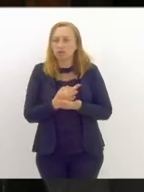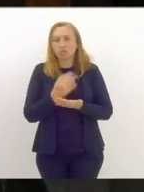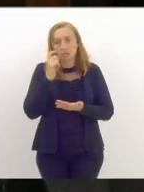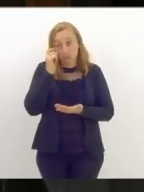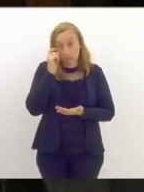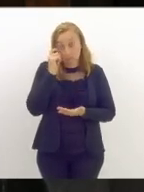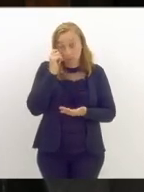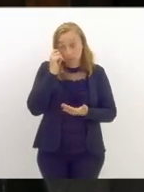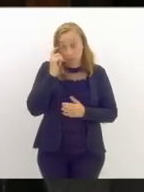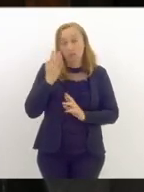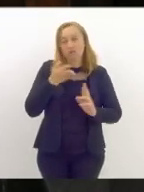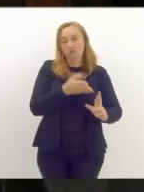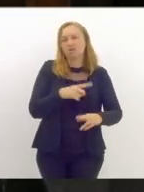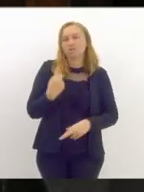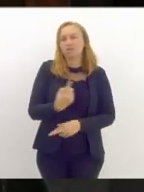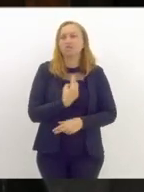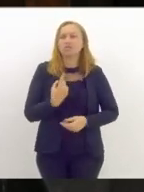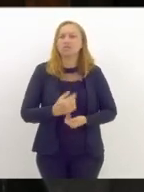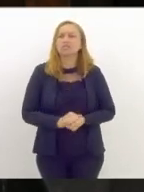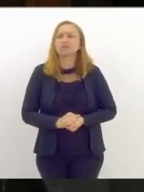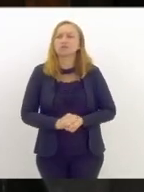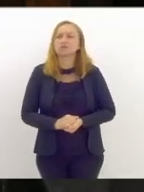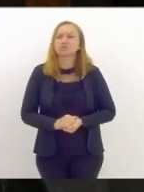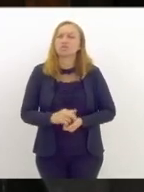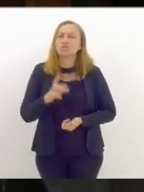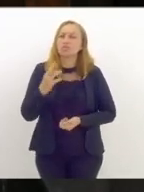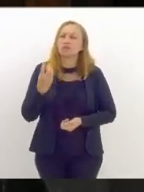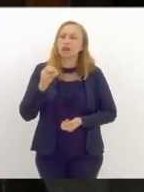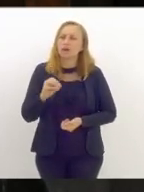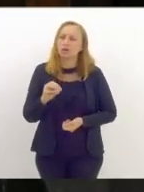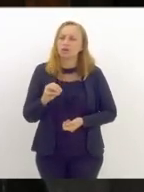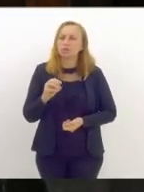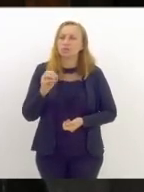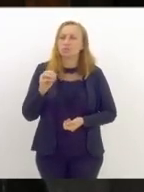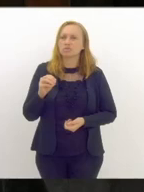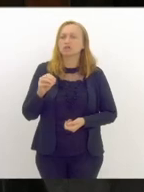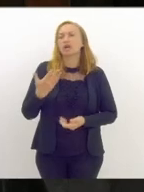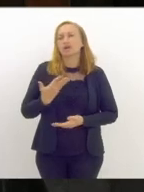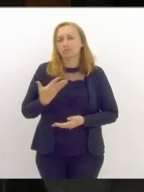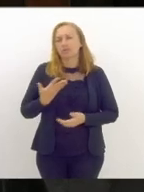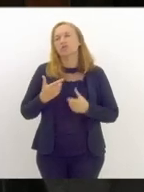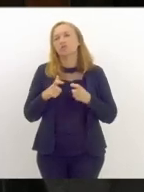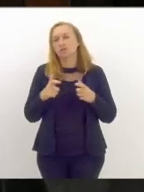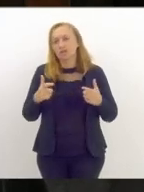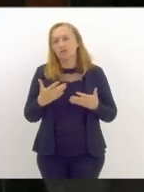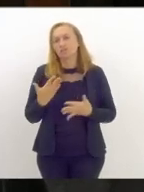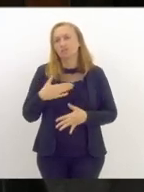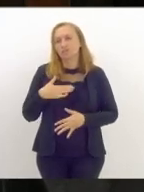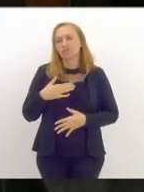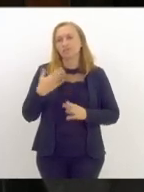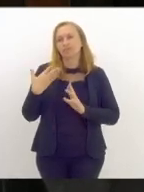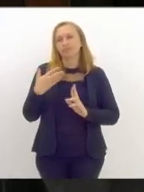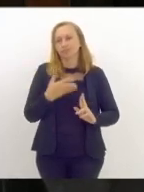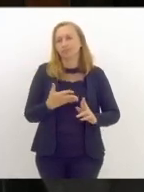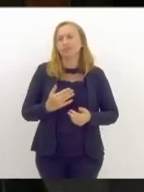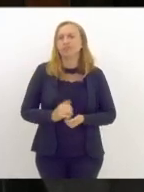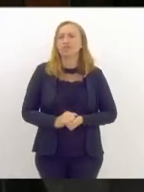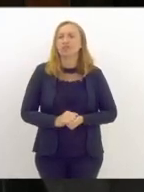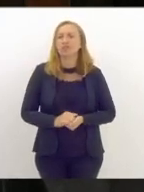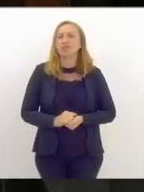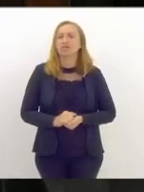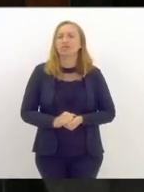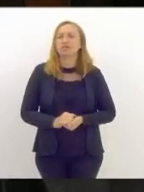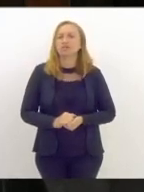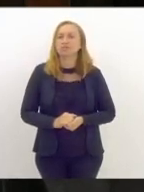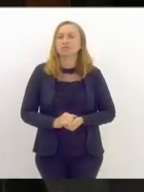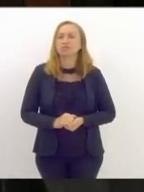uma referência para todos nós. Professor Ronaldo Damião, um grande amigo, uma referência para mim. O Damião hoje